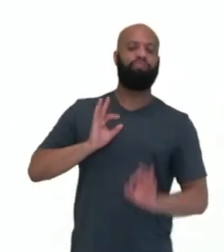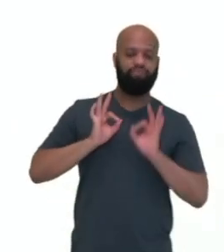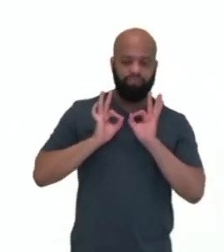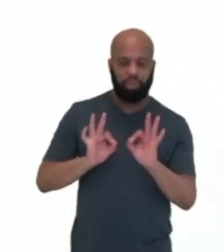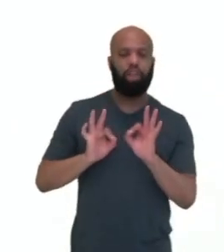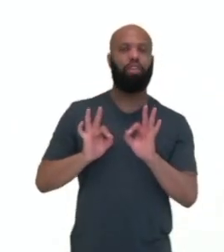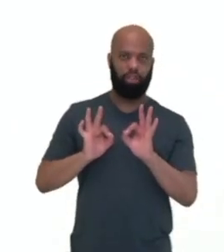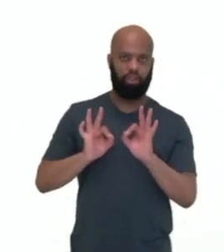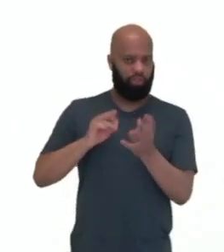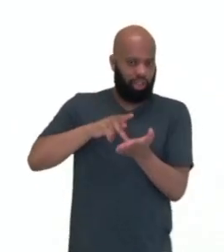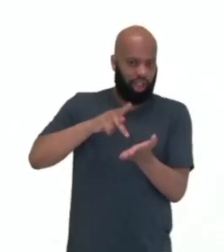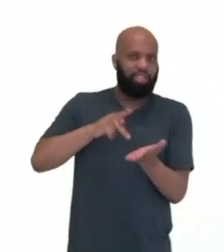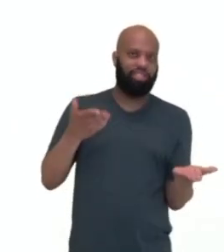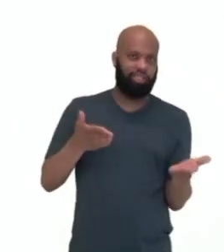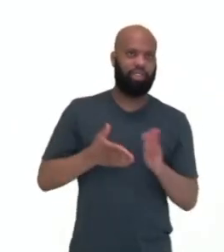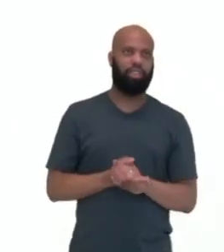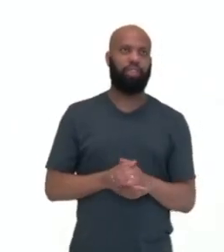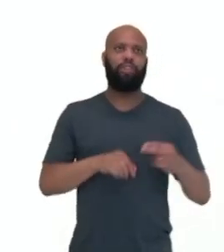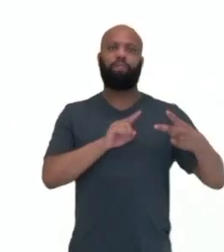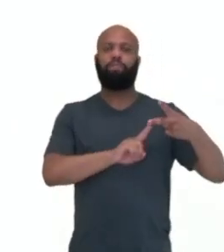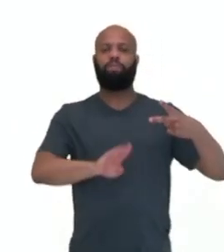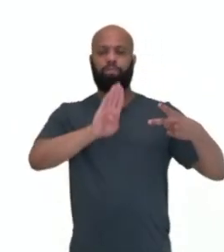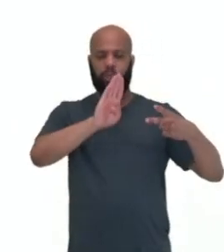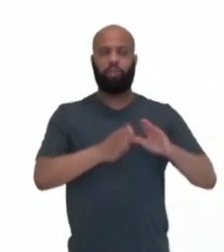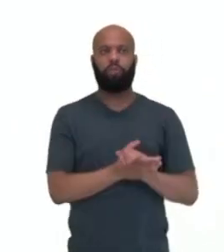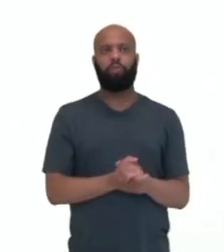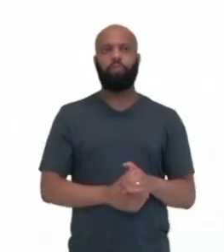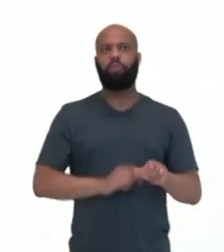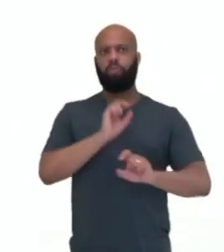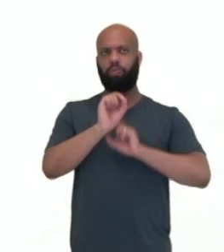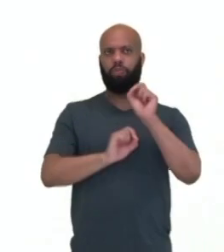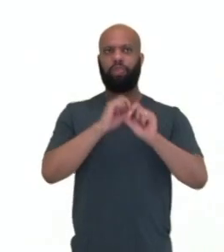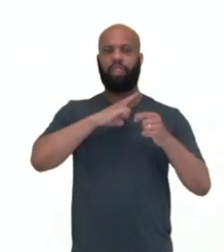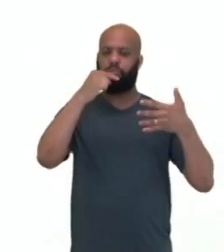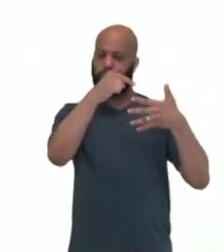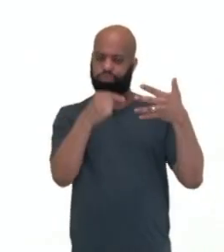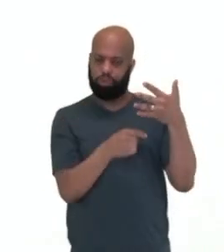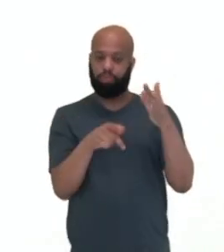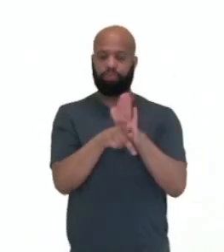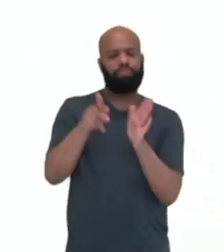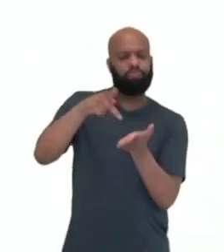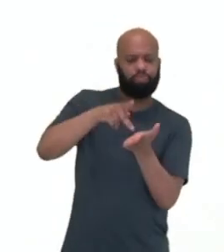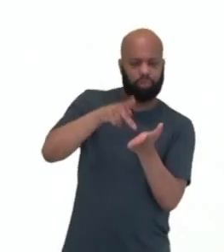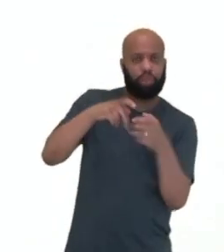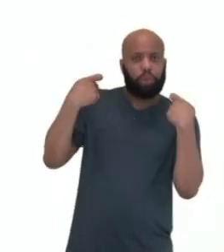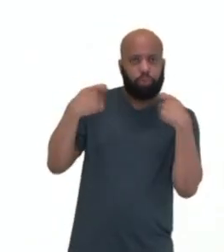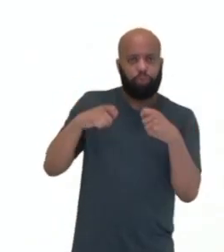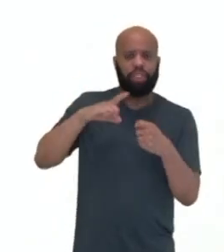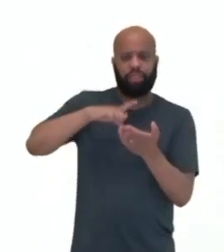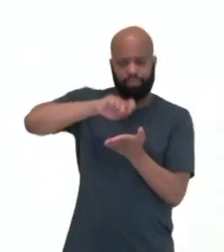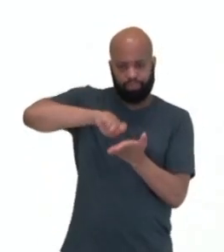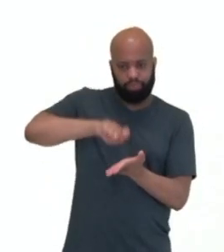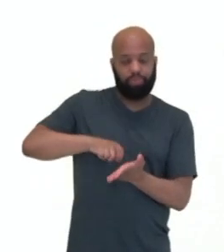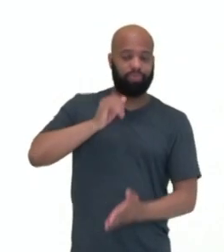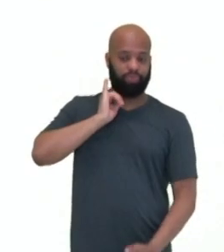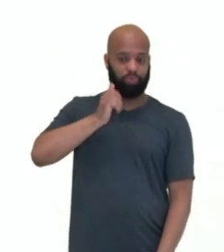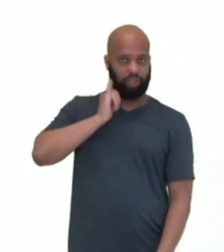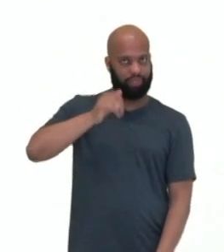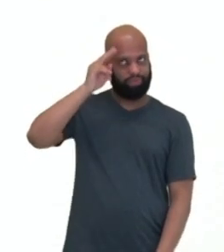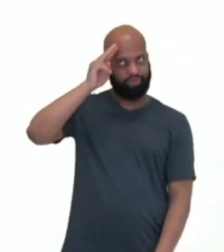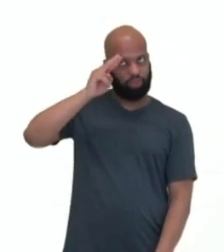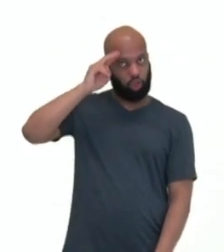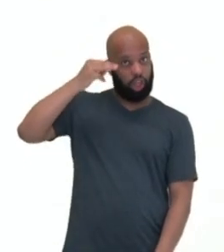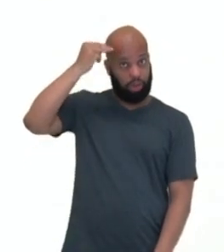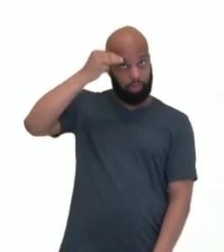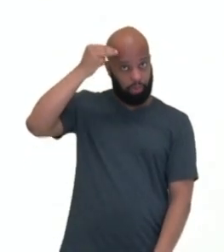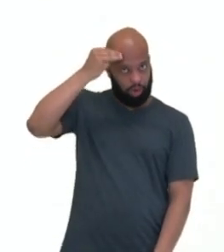recriação da realidade. Na letra B, quais os aspectos da realidade que devem estar presentes no texto? Então,